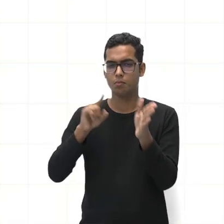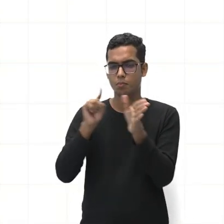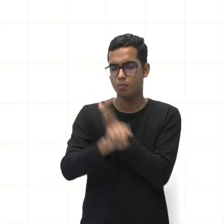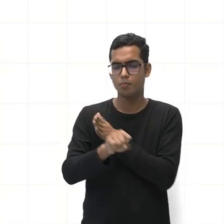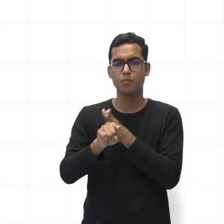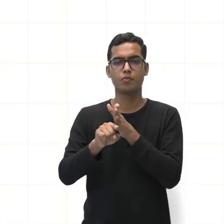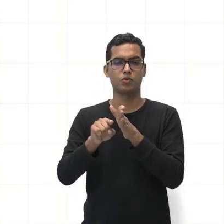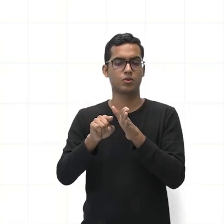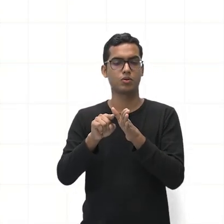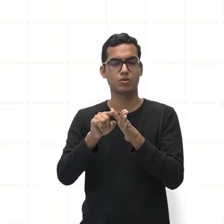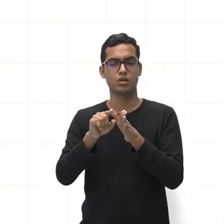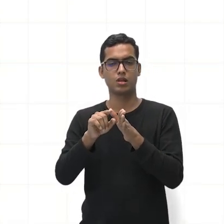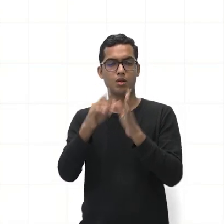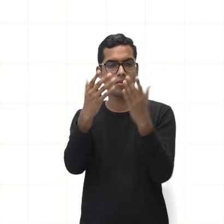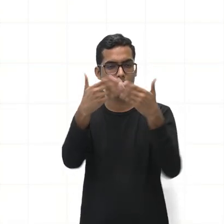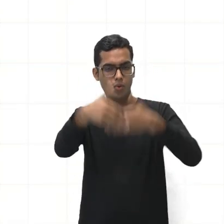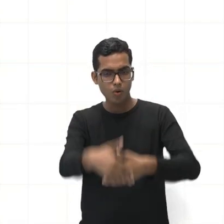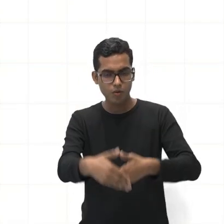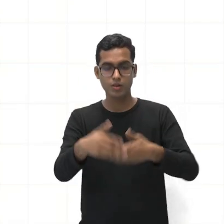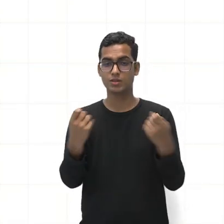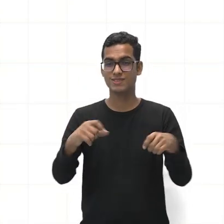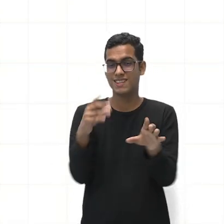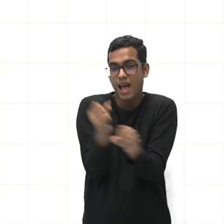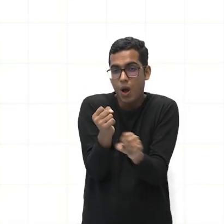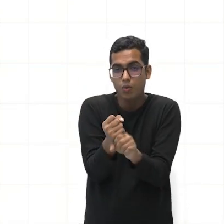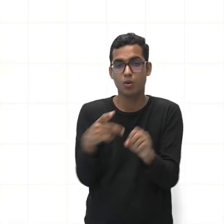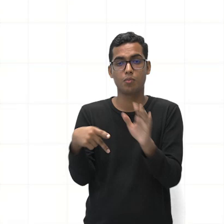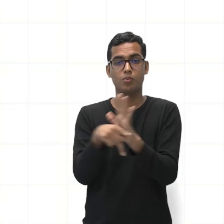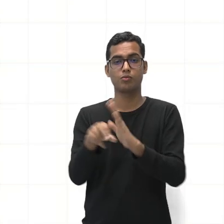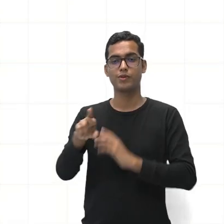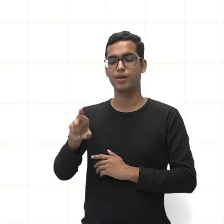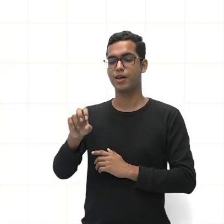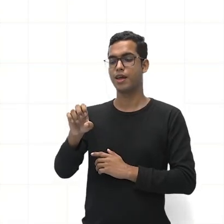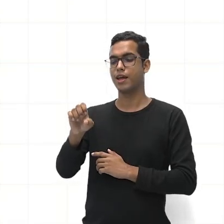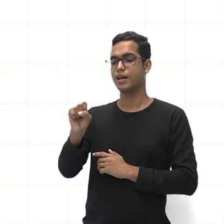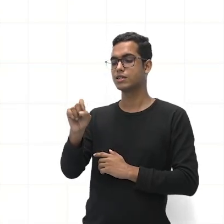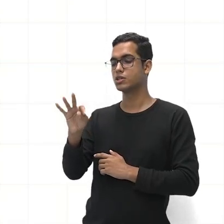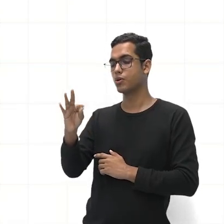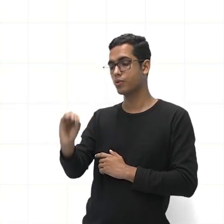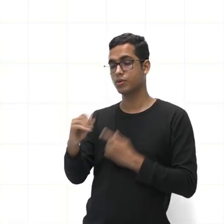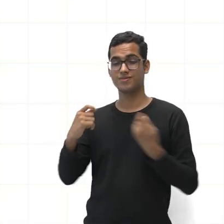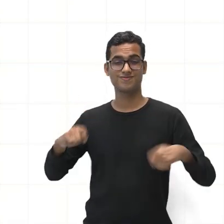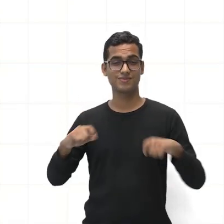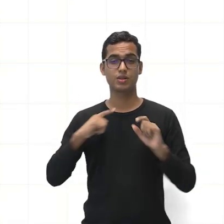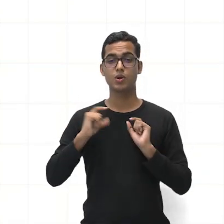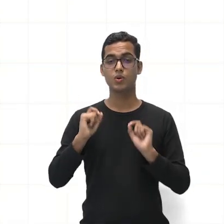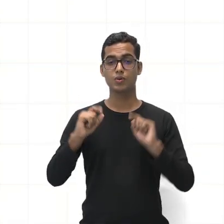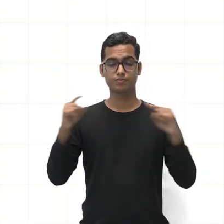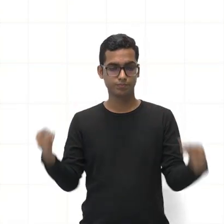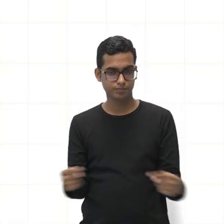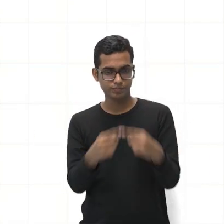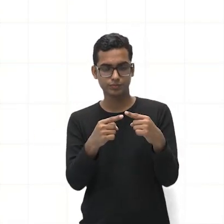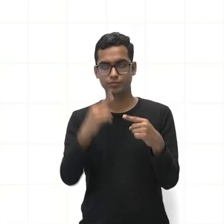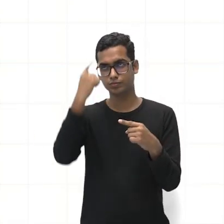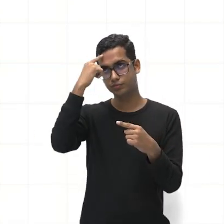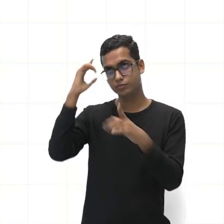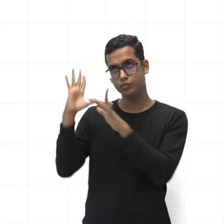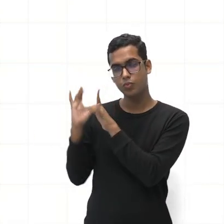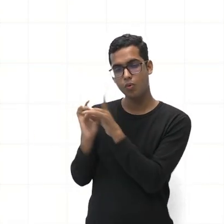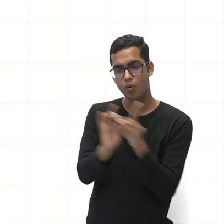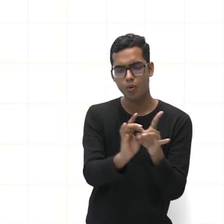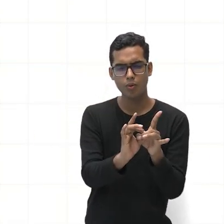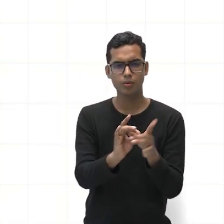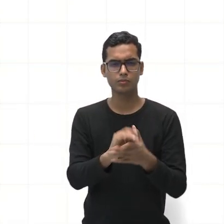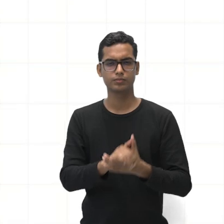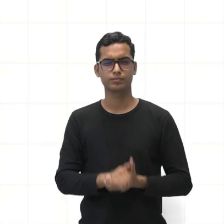que calcular o resto, então você já deve associar, né, essa definição operacional